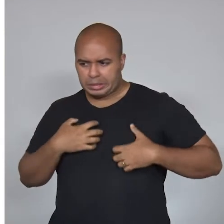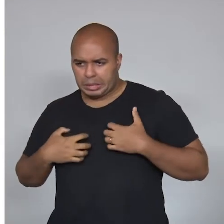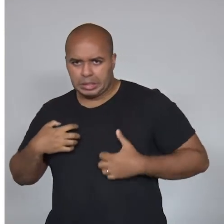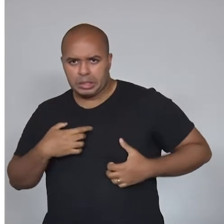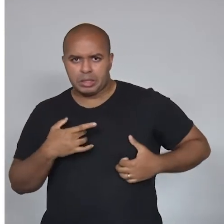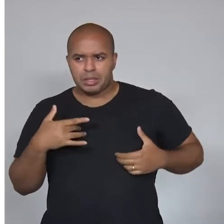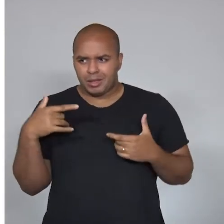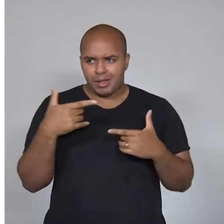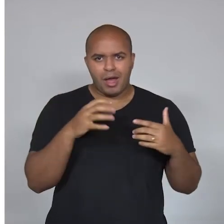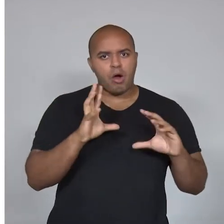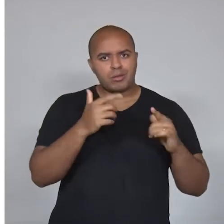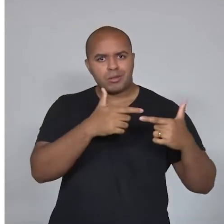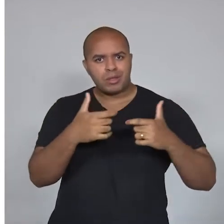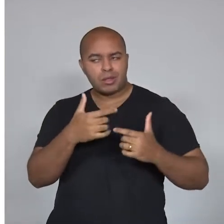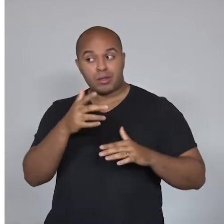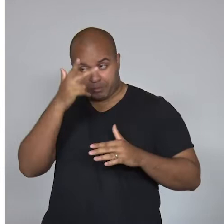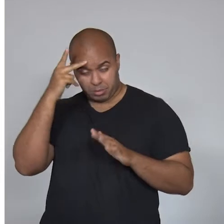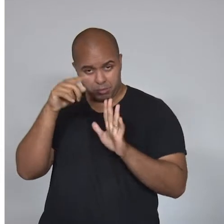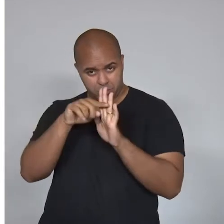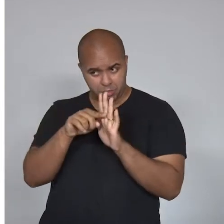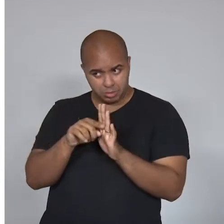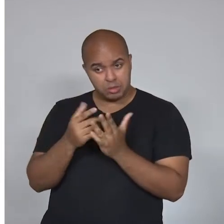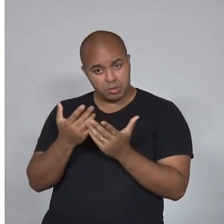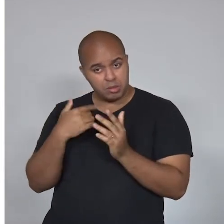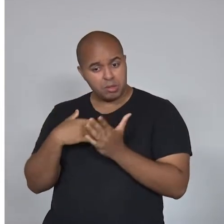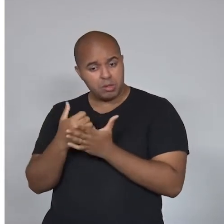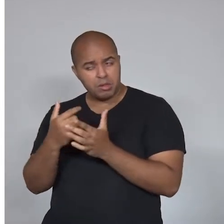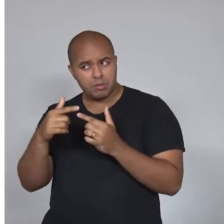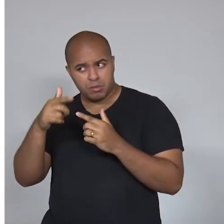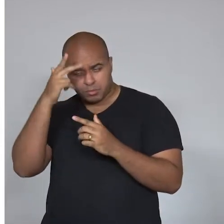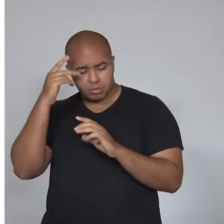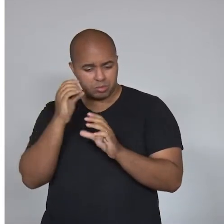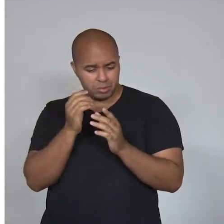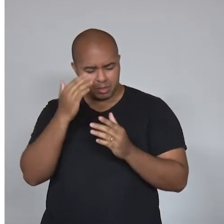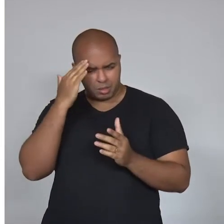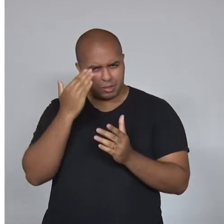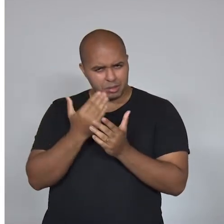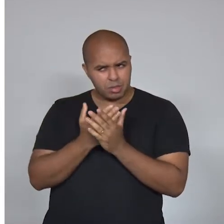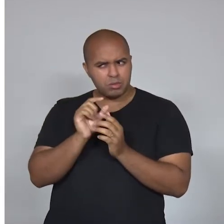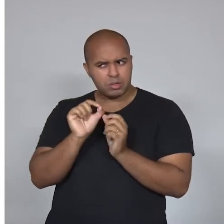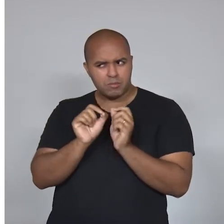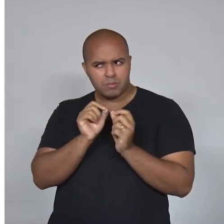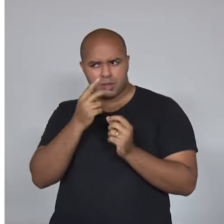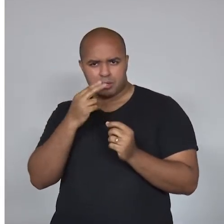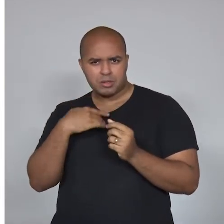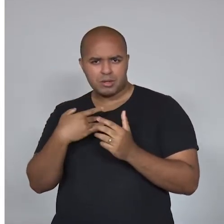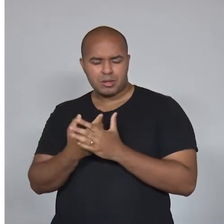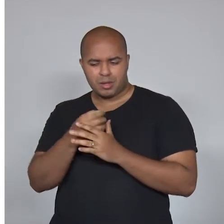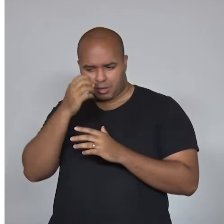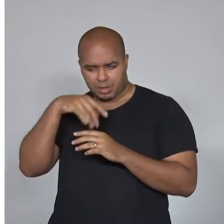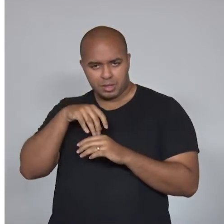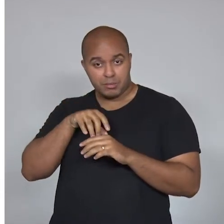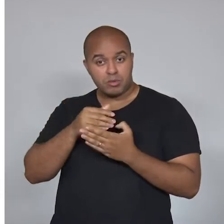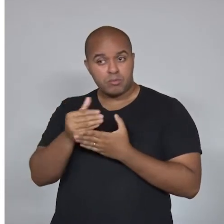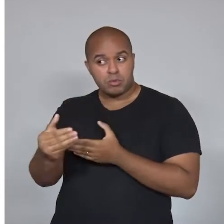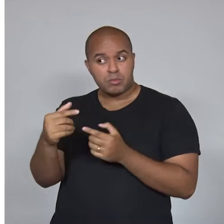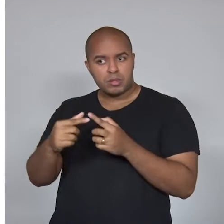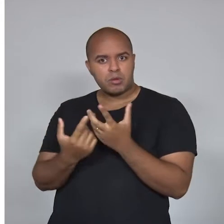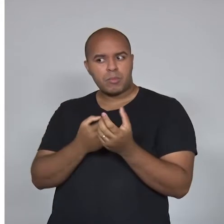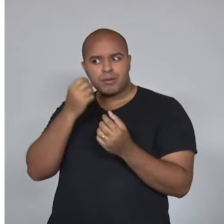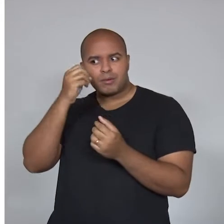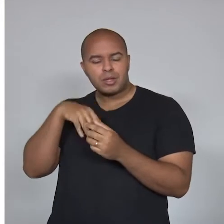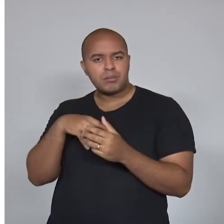tempos de guerra. Pesquisas desde então levaram os cientistas a teorizar que a gripe se originou como uma